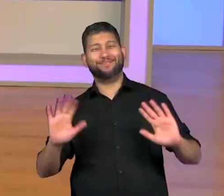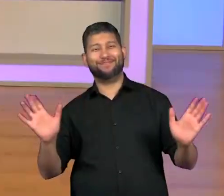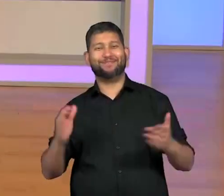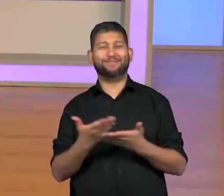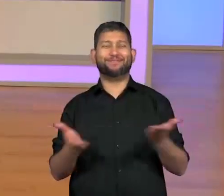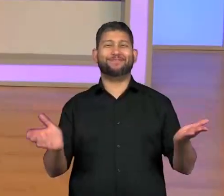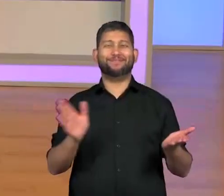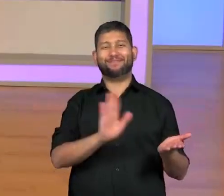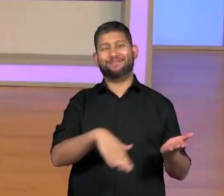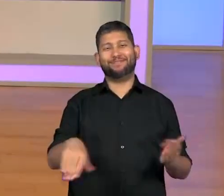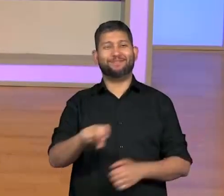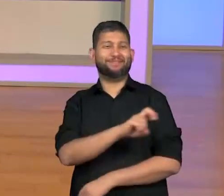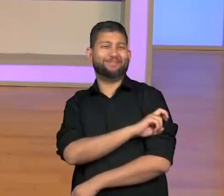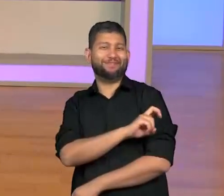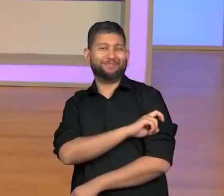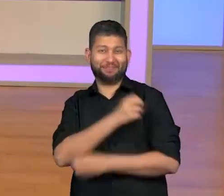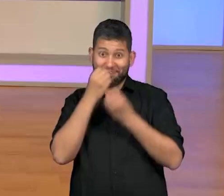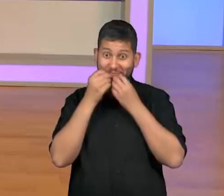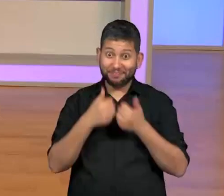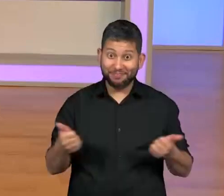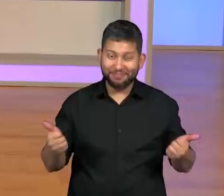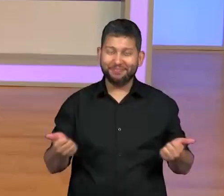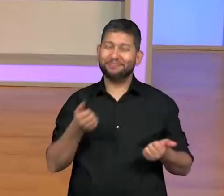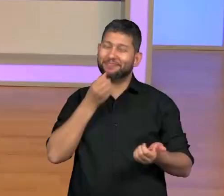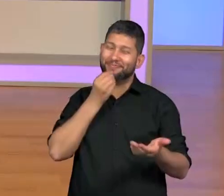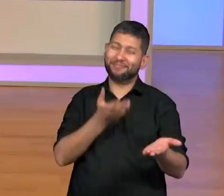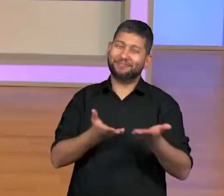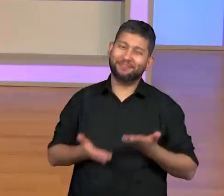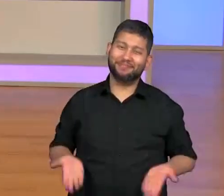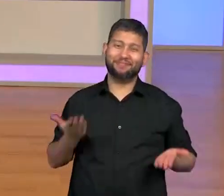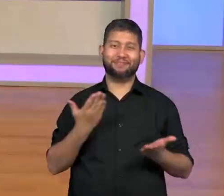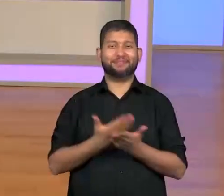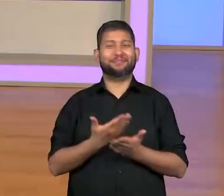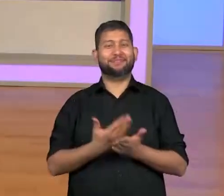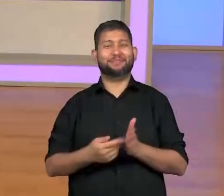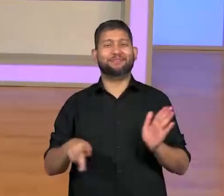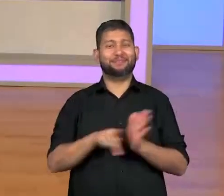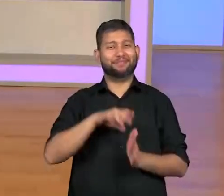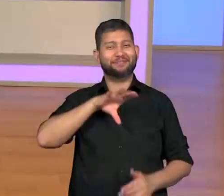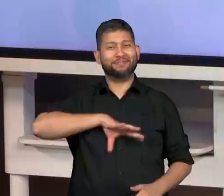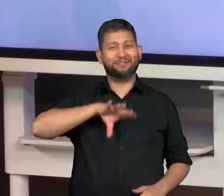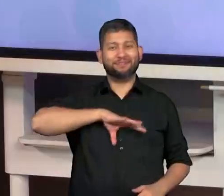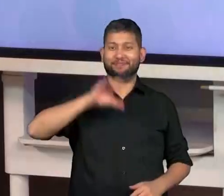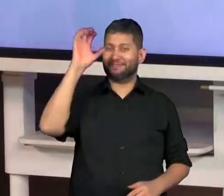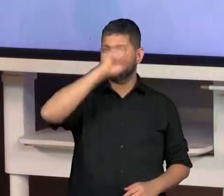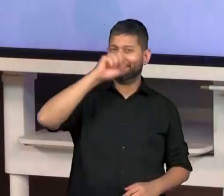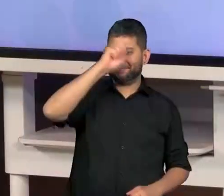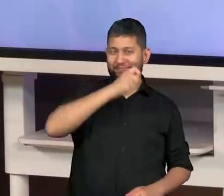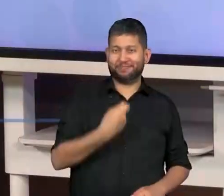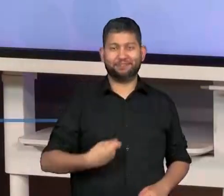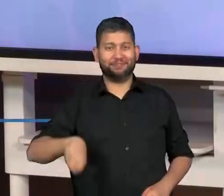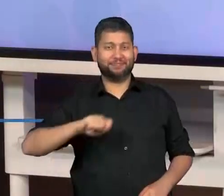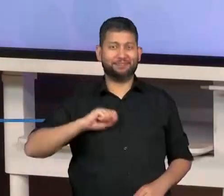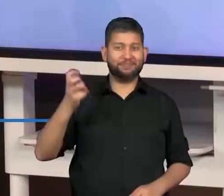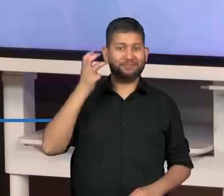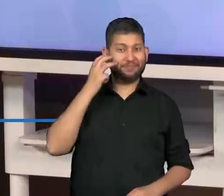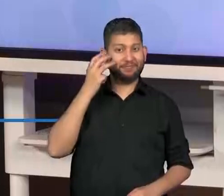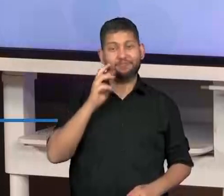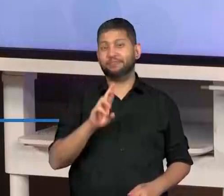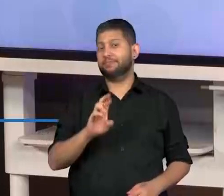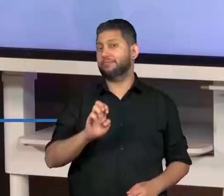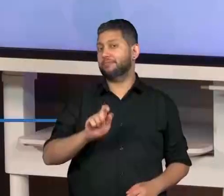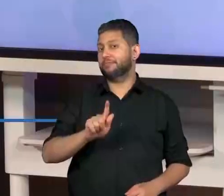galerinha do 5º ano, sejam muito bem-vindos à nossa aula de língua portuguesa. Eu sou a professora Regiane